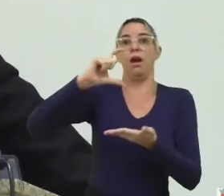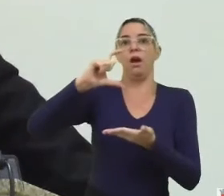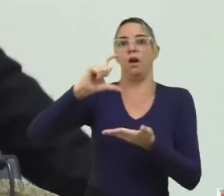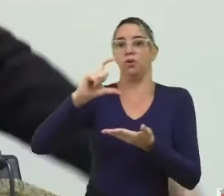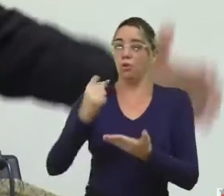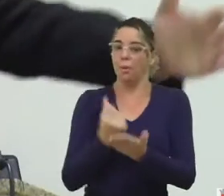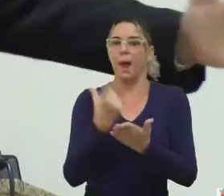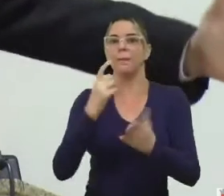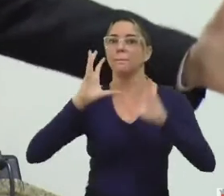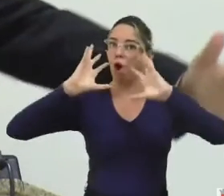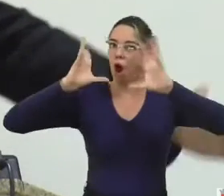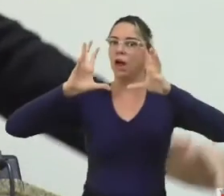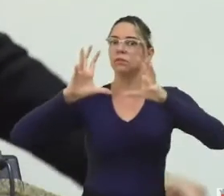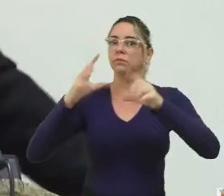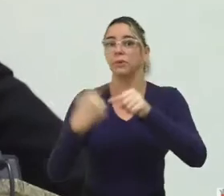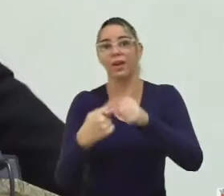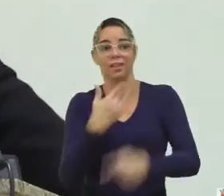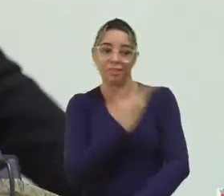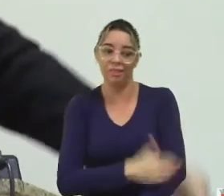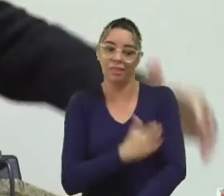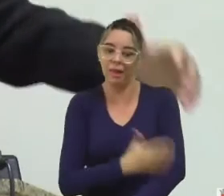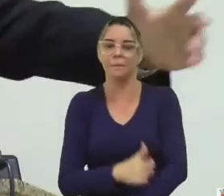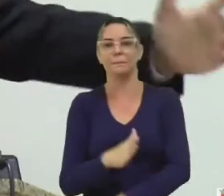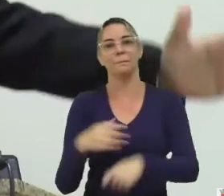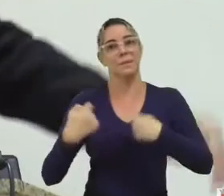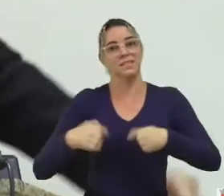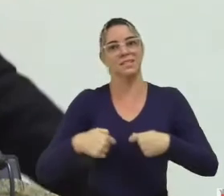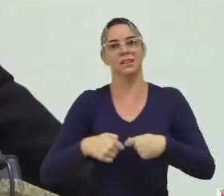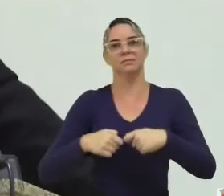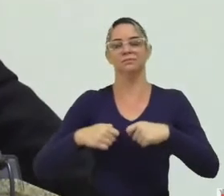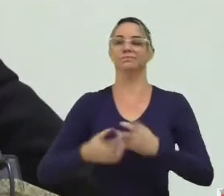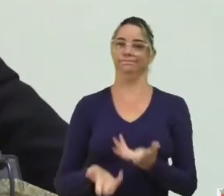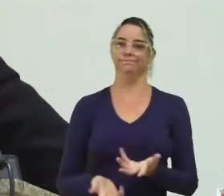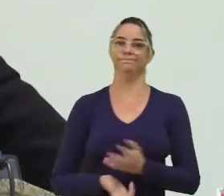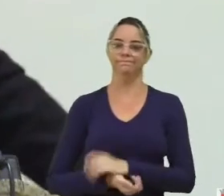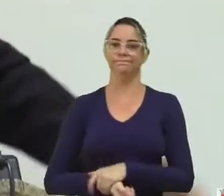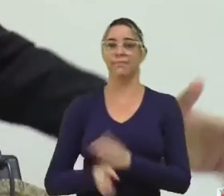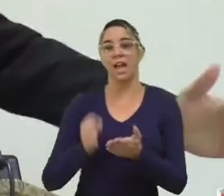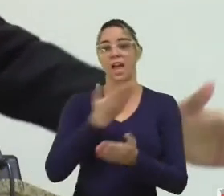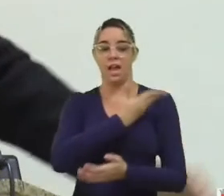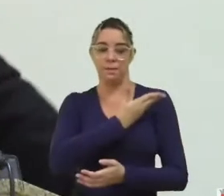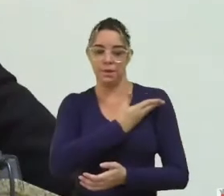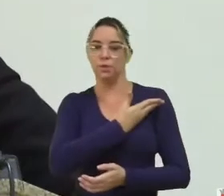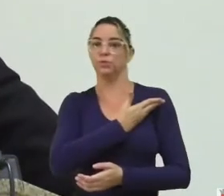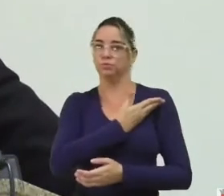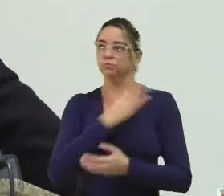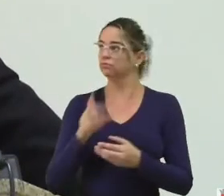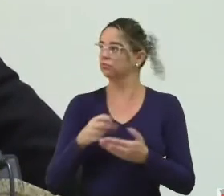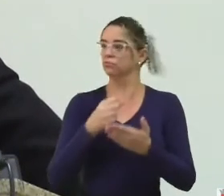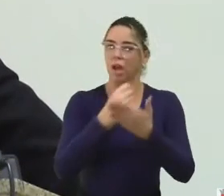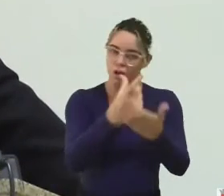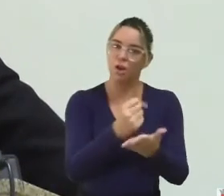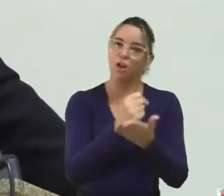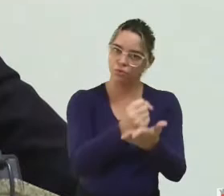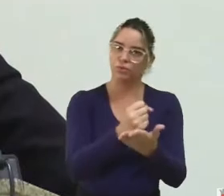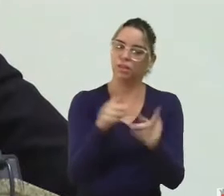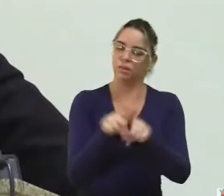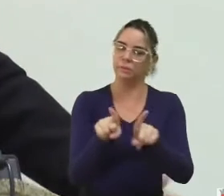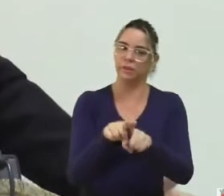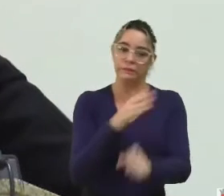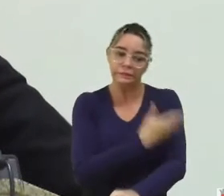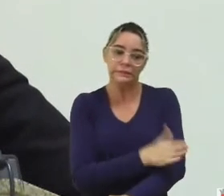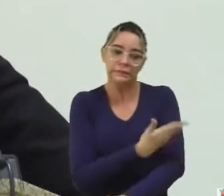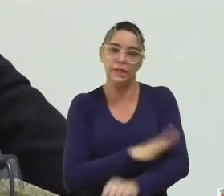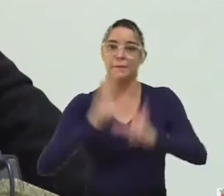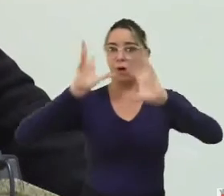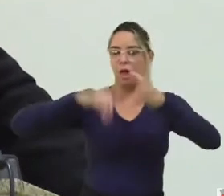treinar. Tem um patrocínio dos amigos também para comprar bola para poder treinar. Então